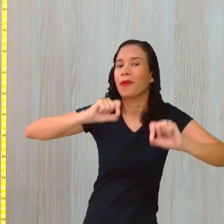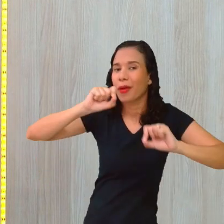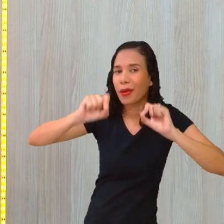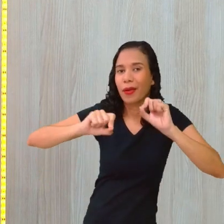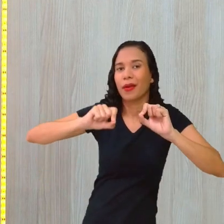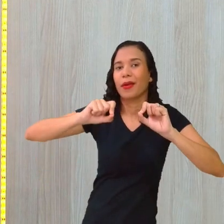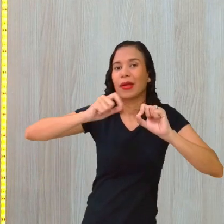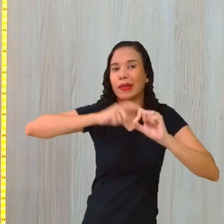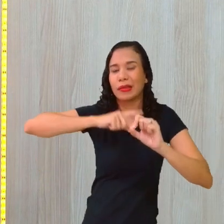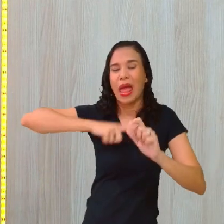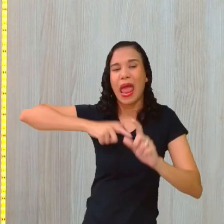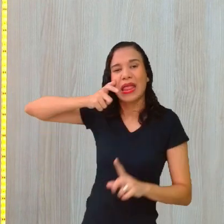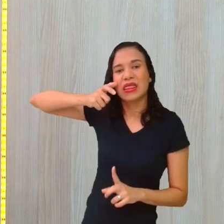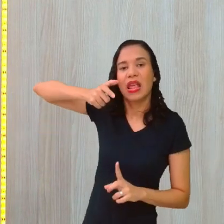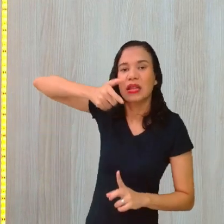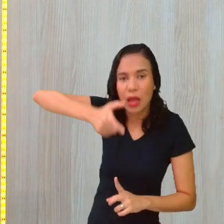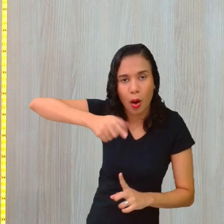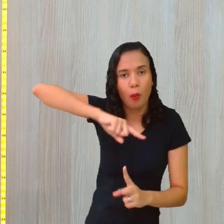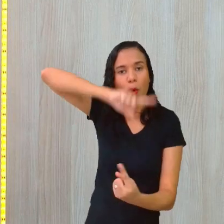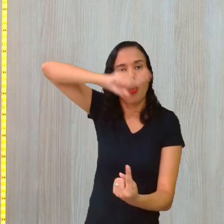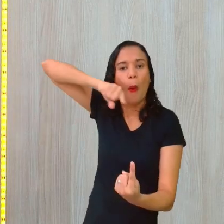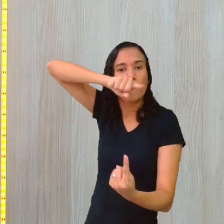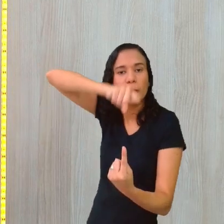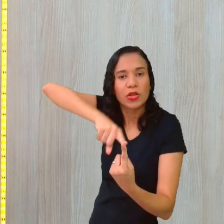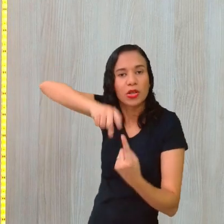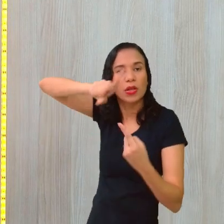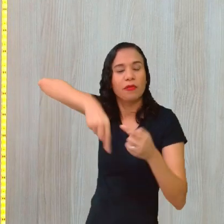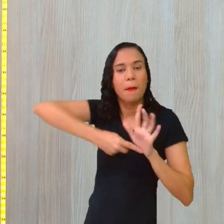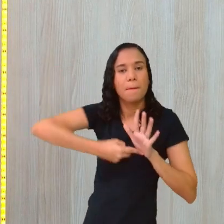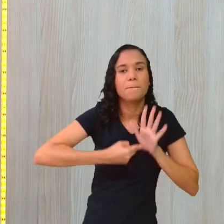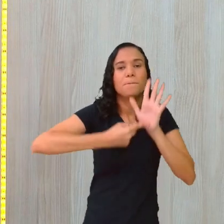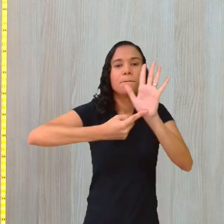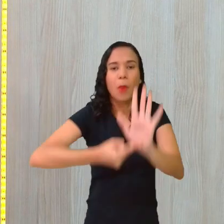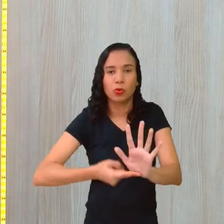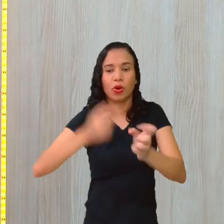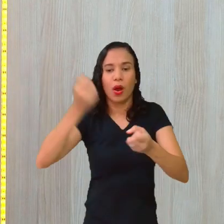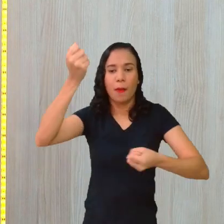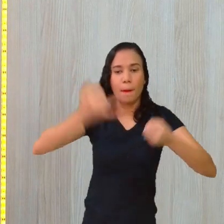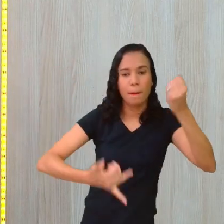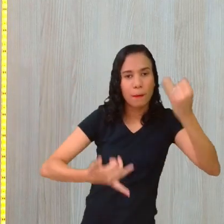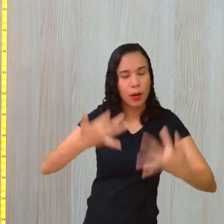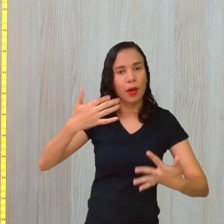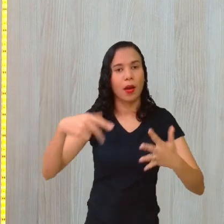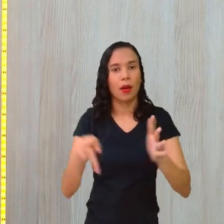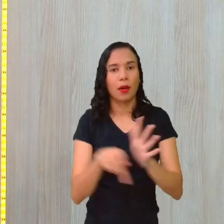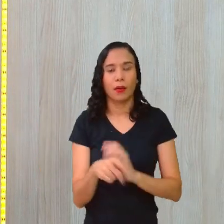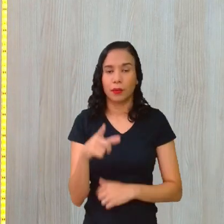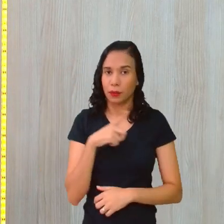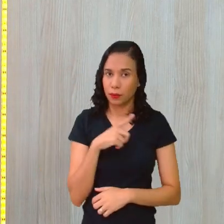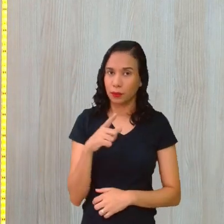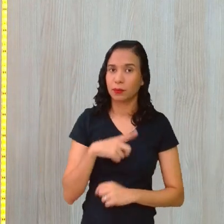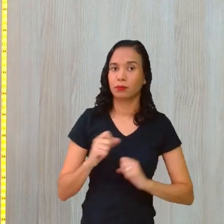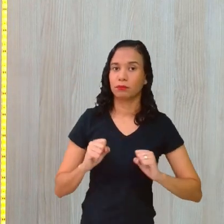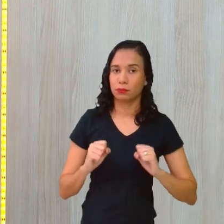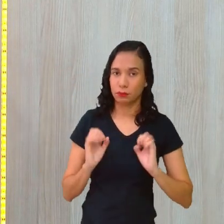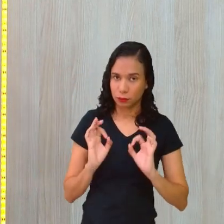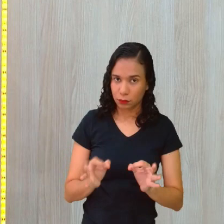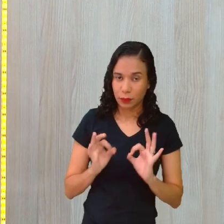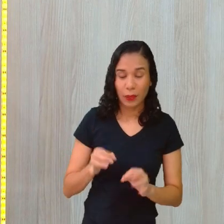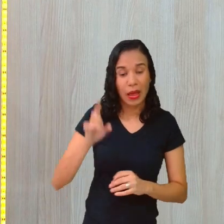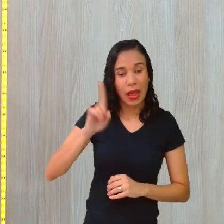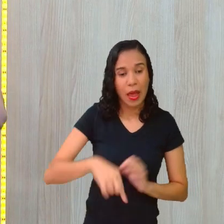a intenção é de relatar, né? É de expor, é de relatar, de expor, de descrever, né?